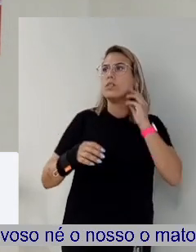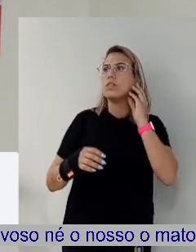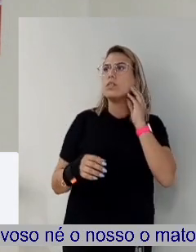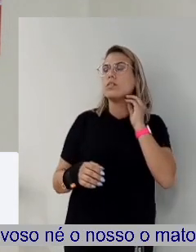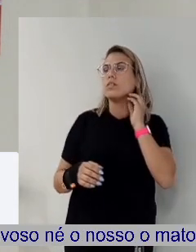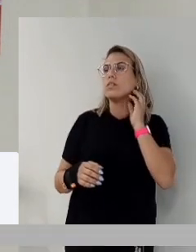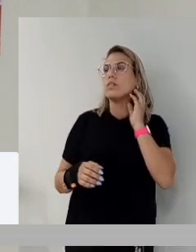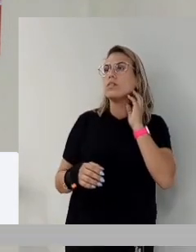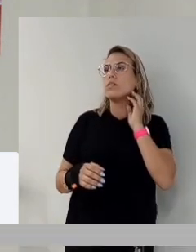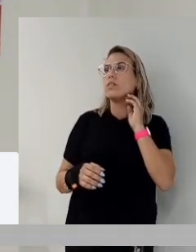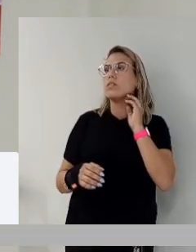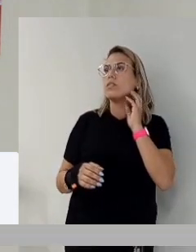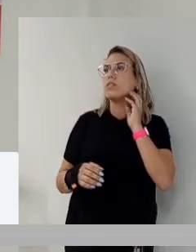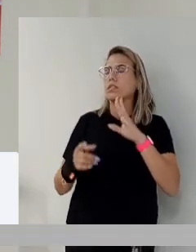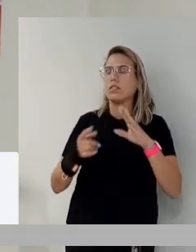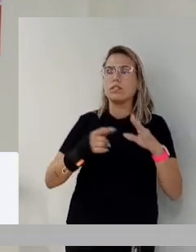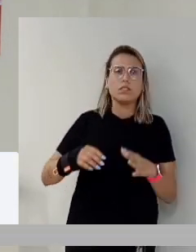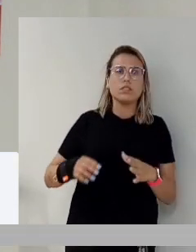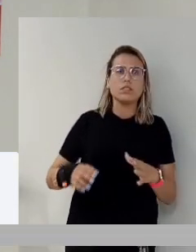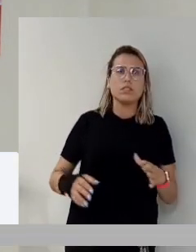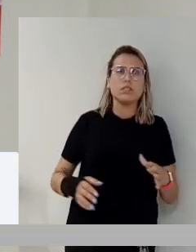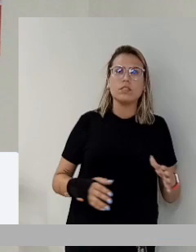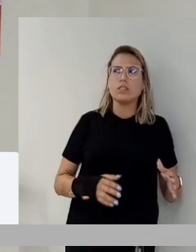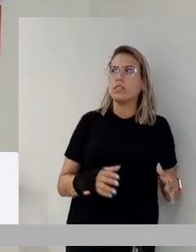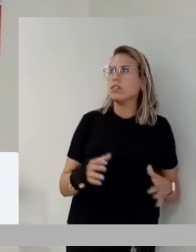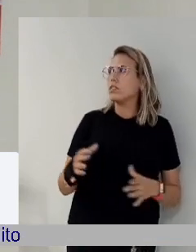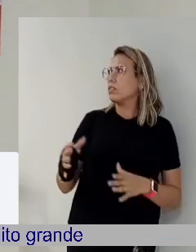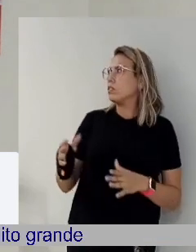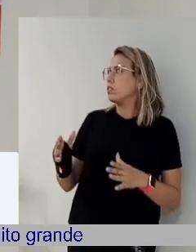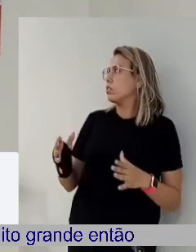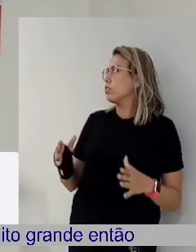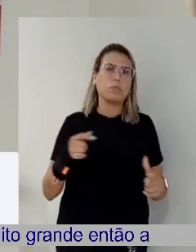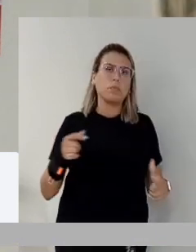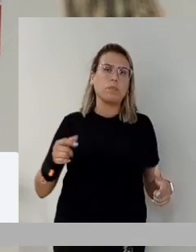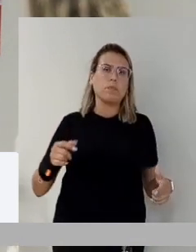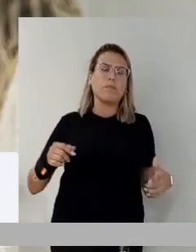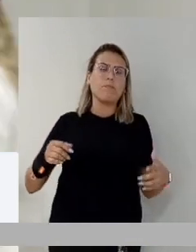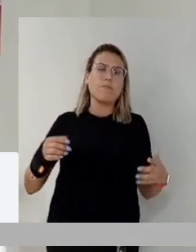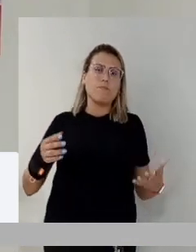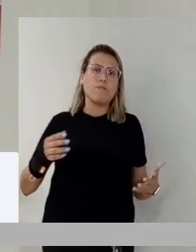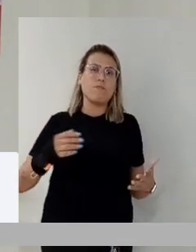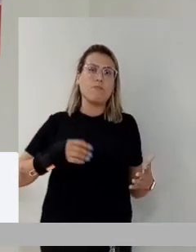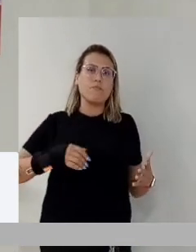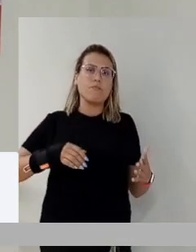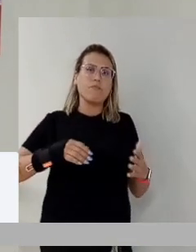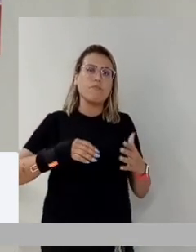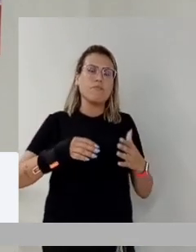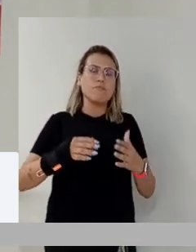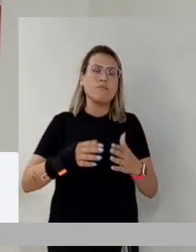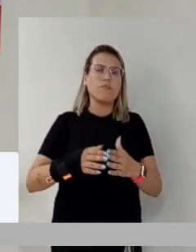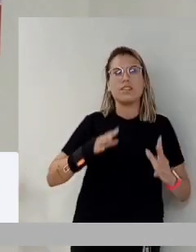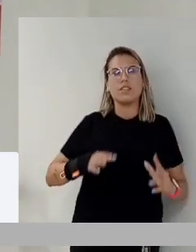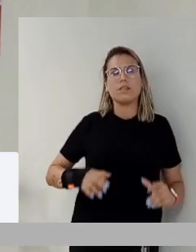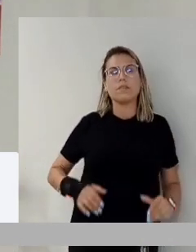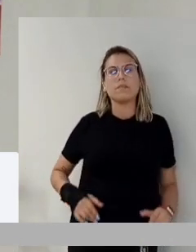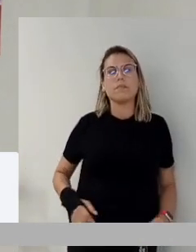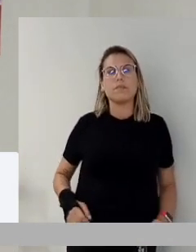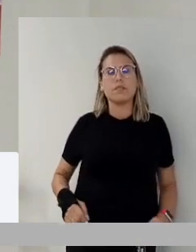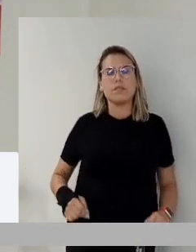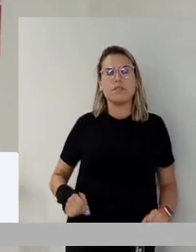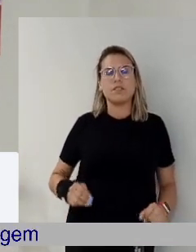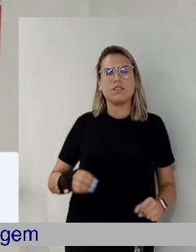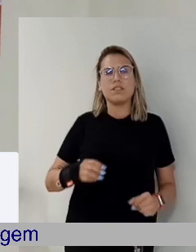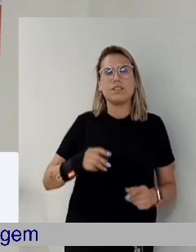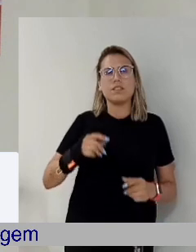aceros da das nossas estradas está muito grande então a gente pede e essa limpeza essa capinagem